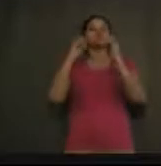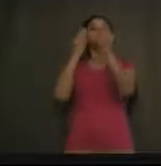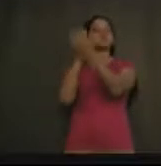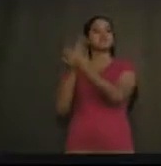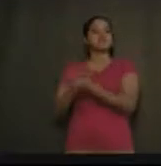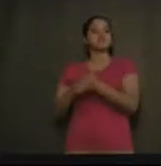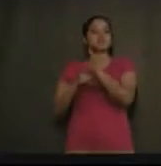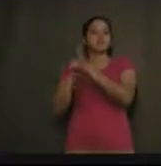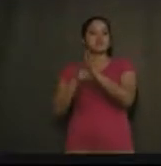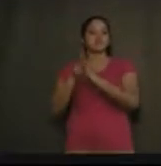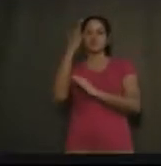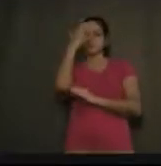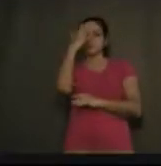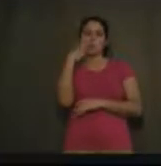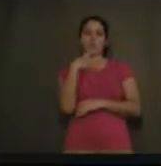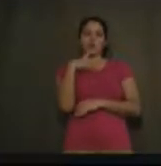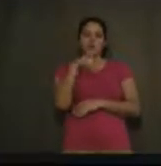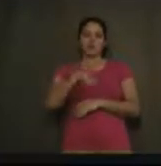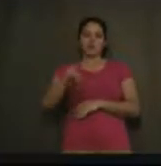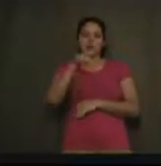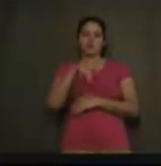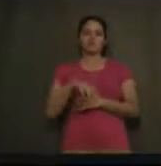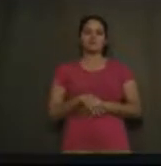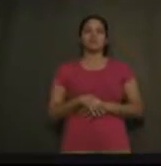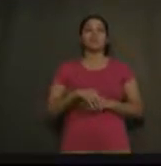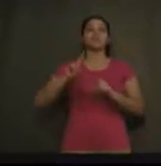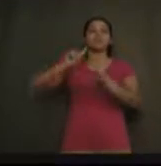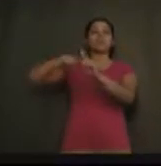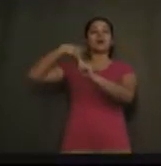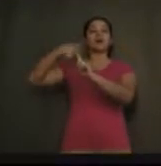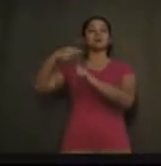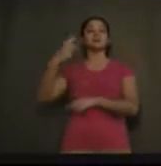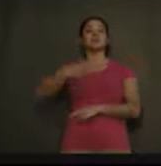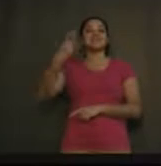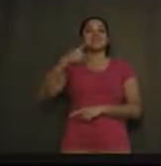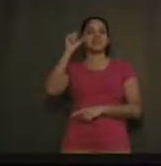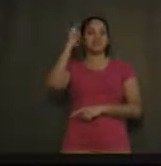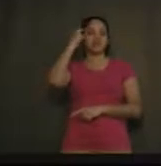desses dois corpos. E aí acrescentamos um terceiro corpo,